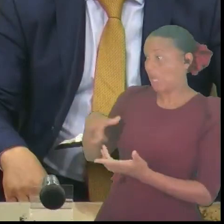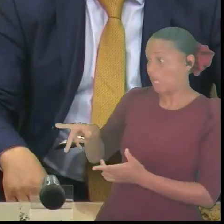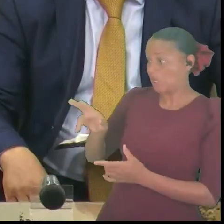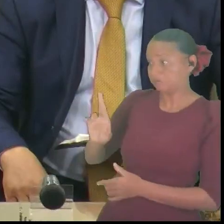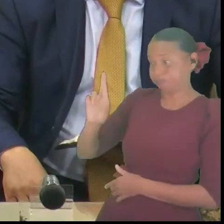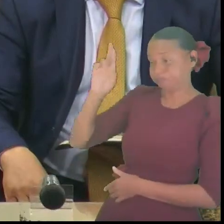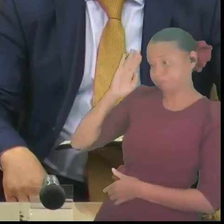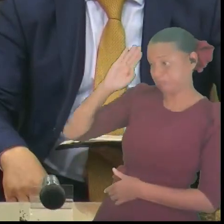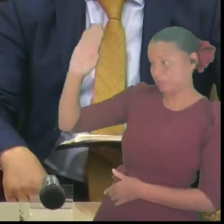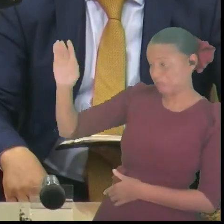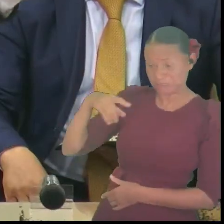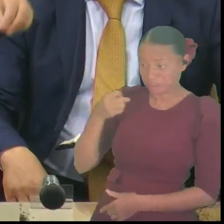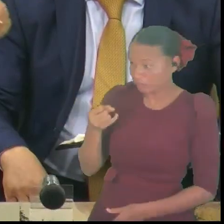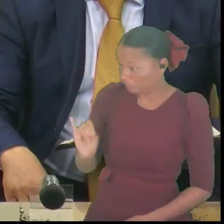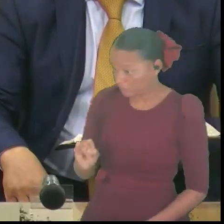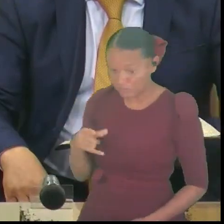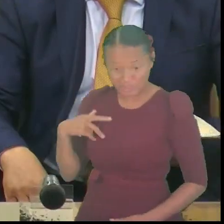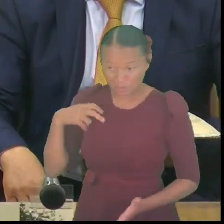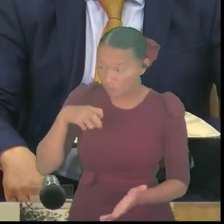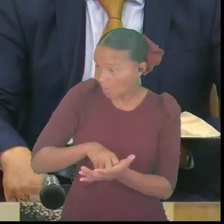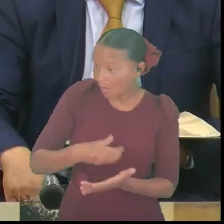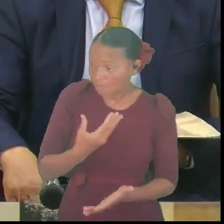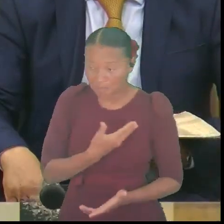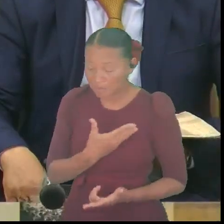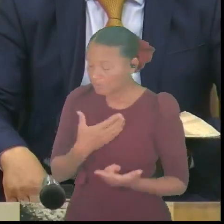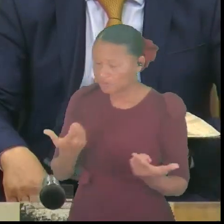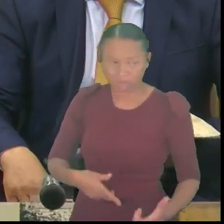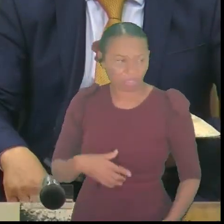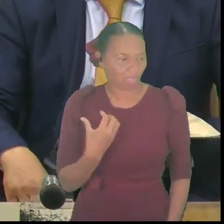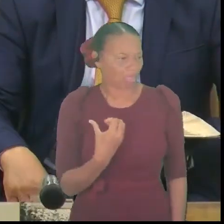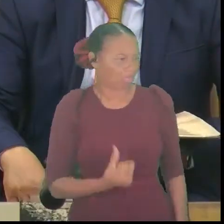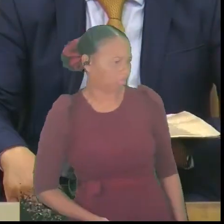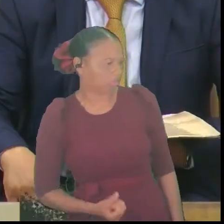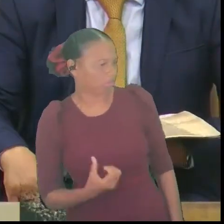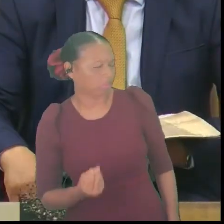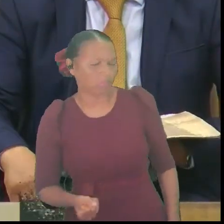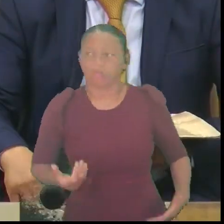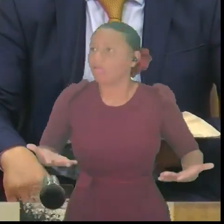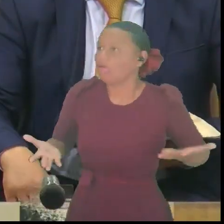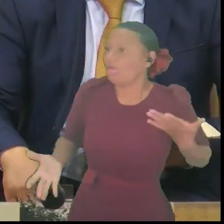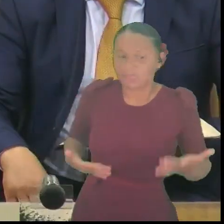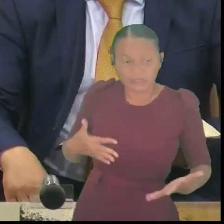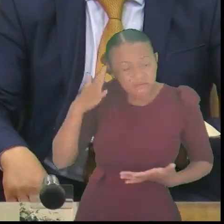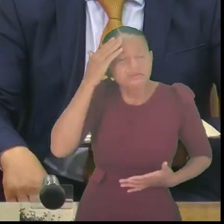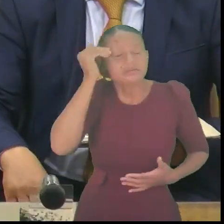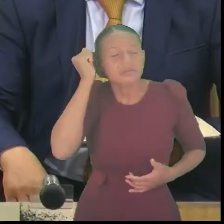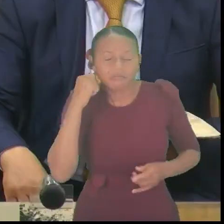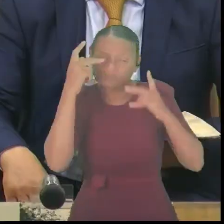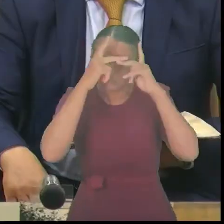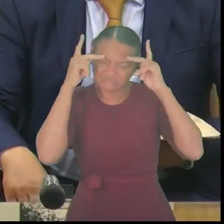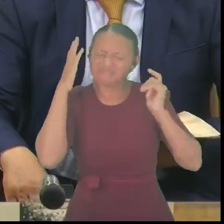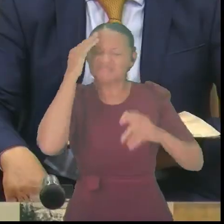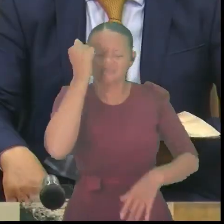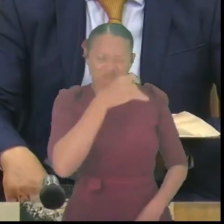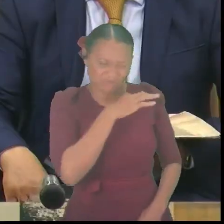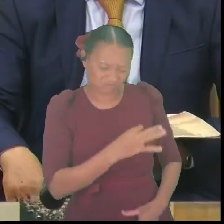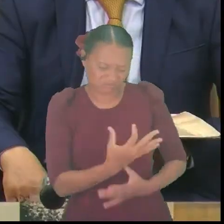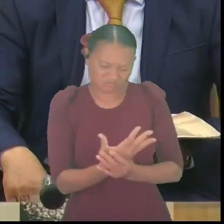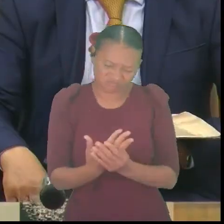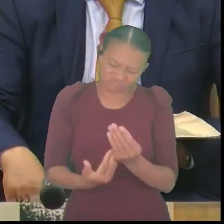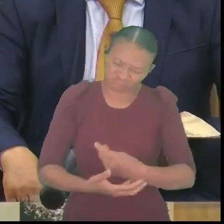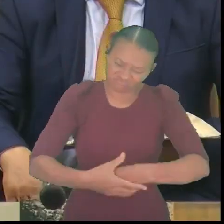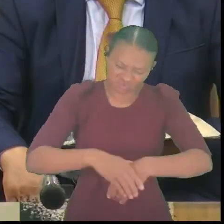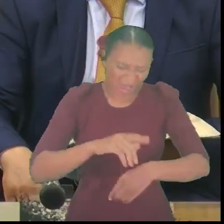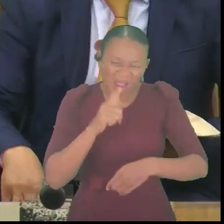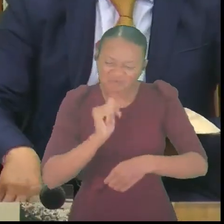você não é amigo de César. Então, por covardia, Pilatos, mesmo sabendo sabendo que ele era justo, lavou as suas mãos